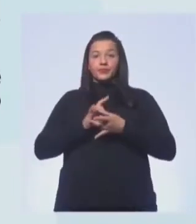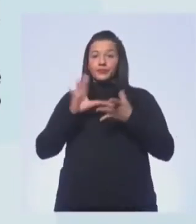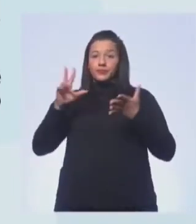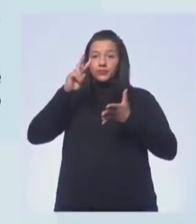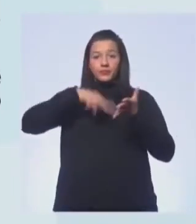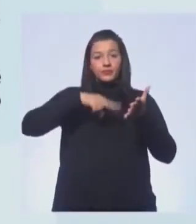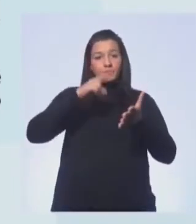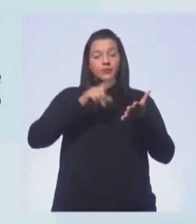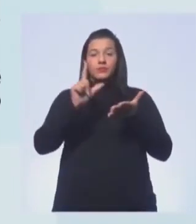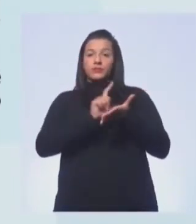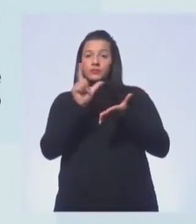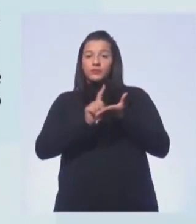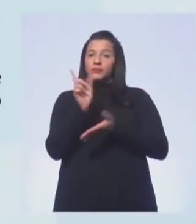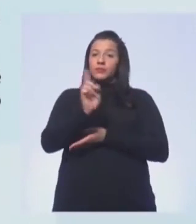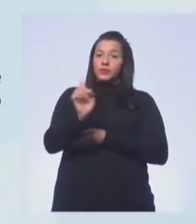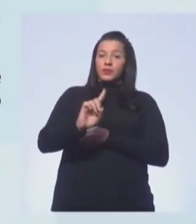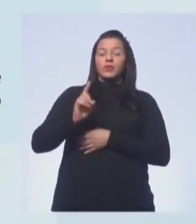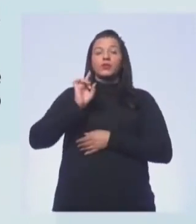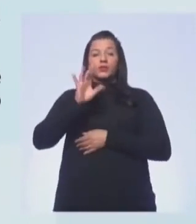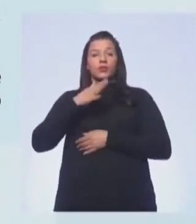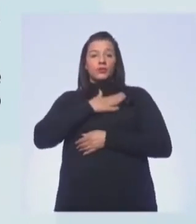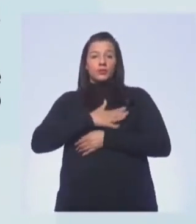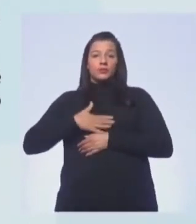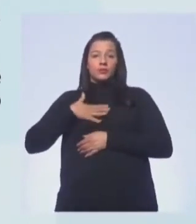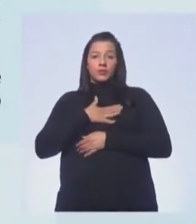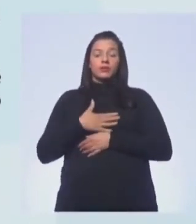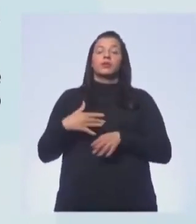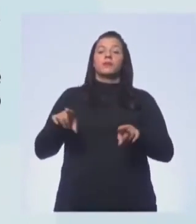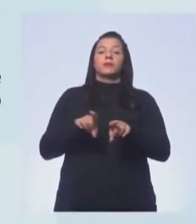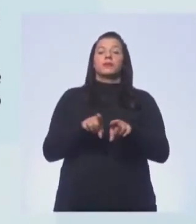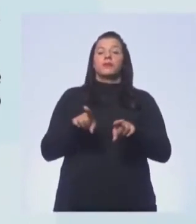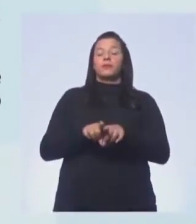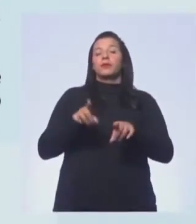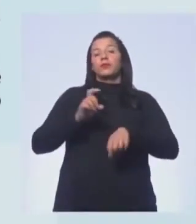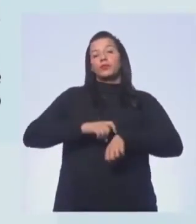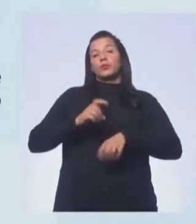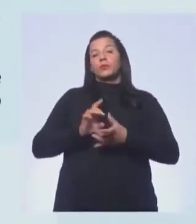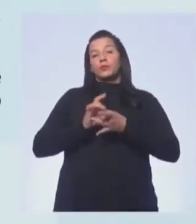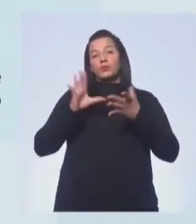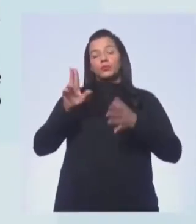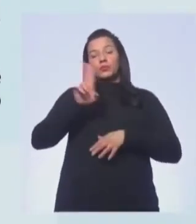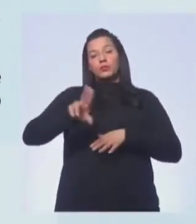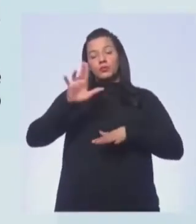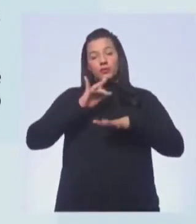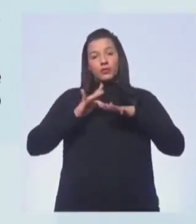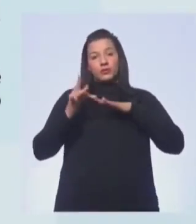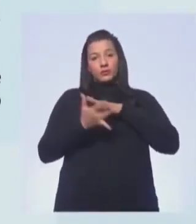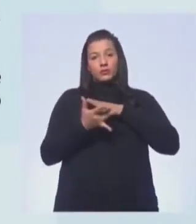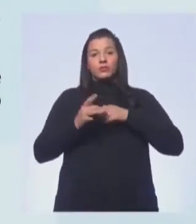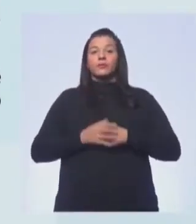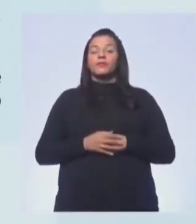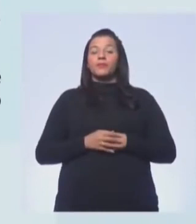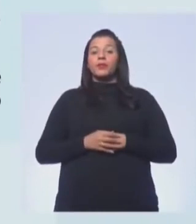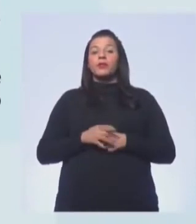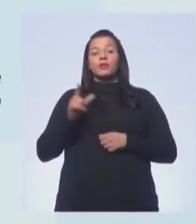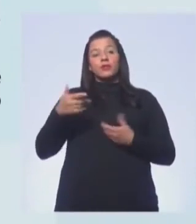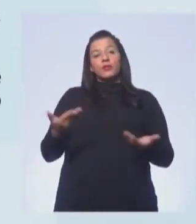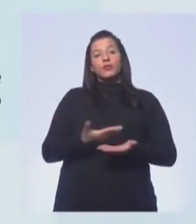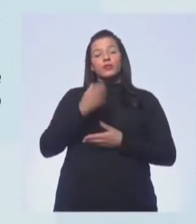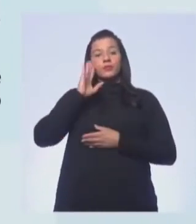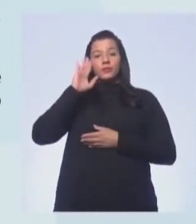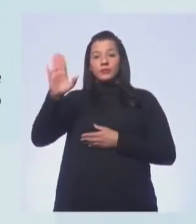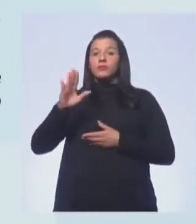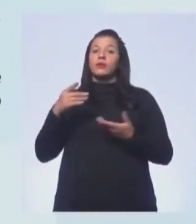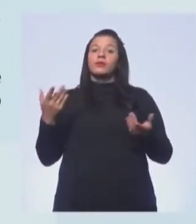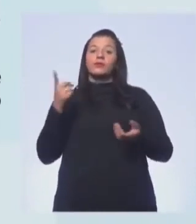de literatura, para a leitura pelo prazer, mas estão usando o tempo livre nas redes sociais. A gente nota que a principal dificuldade